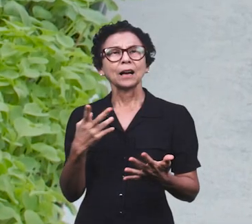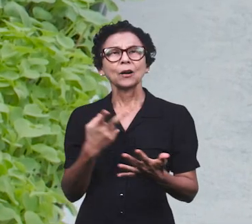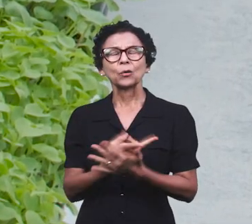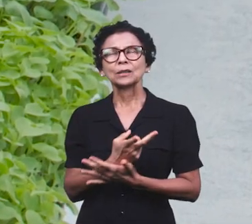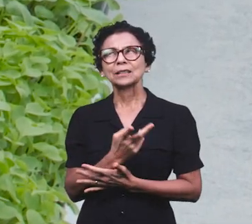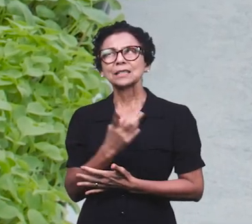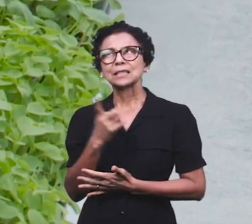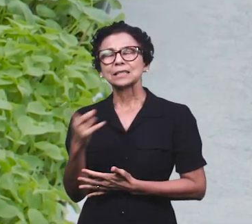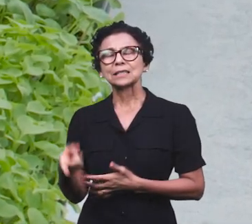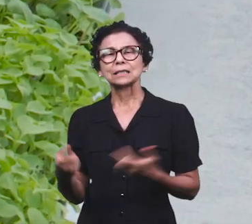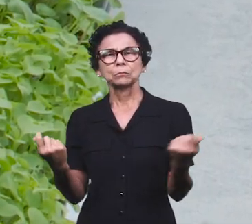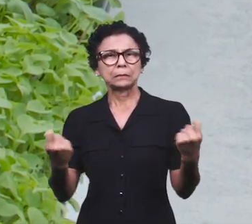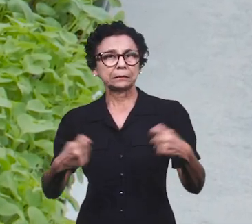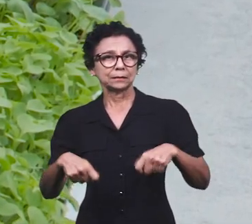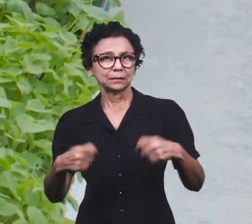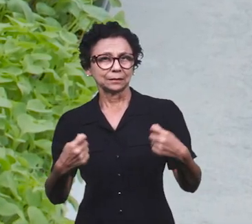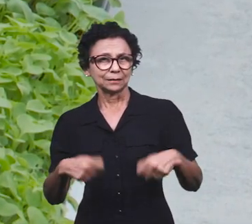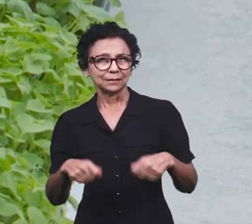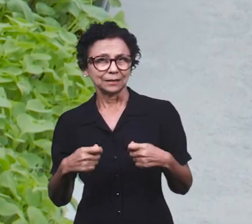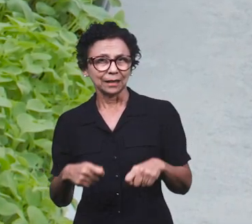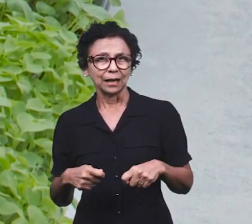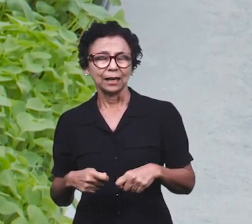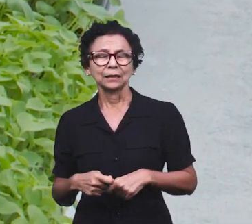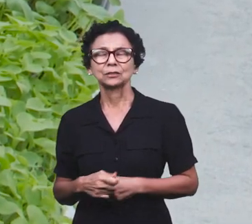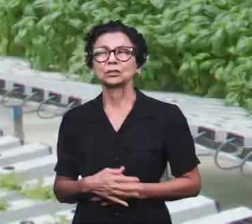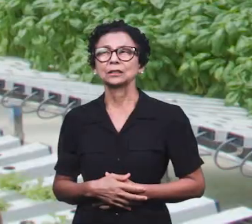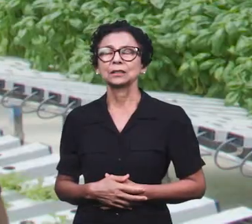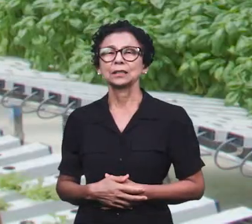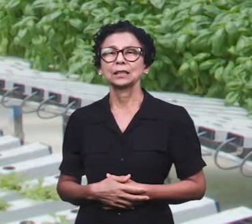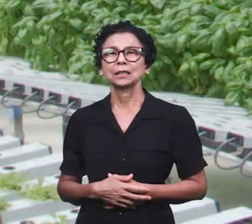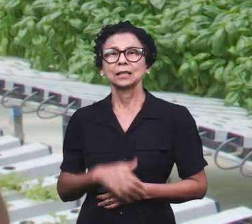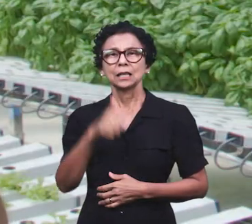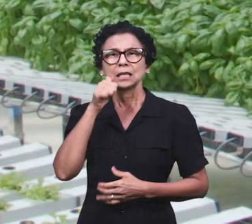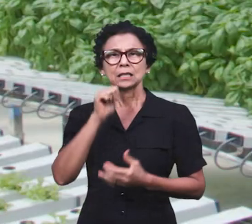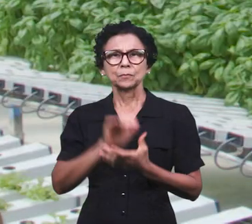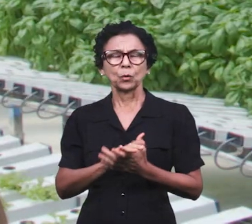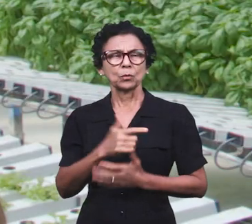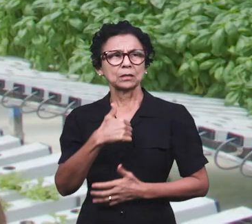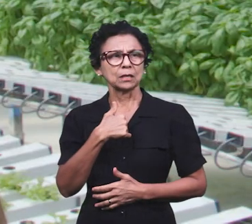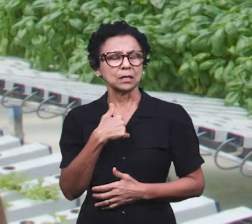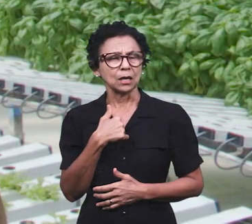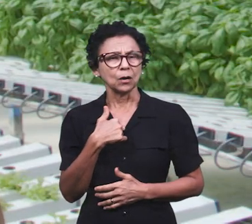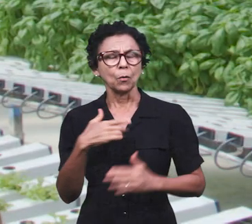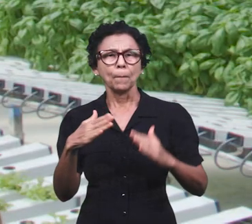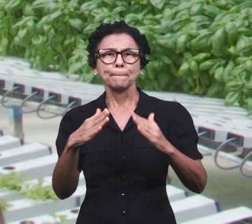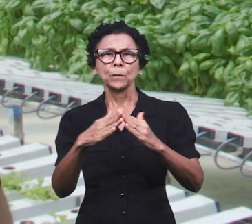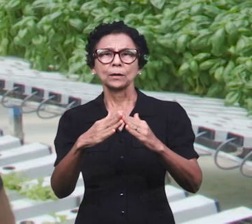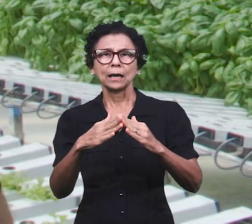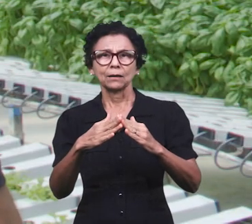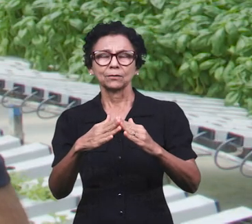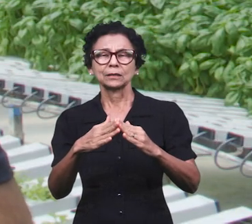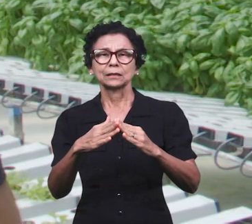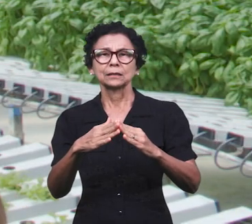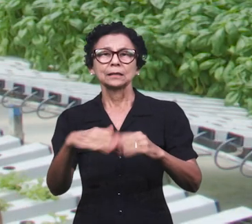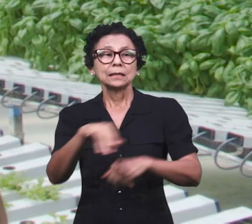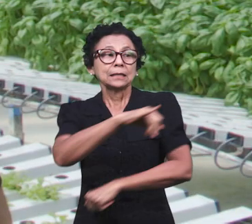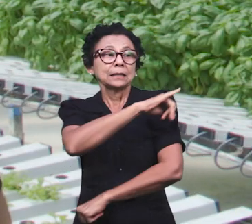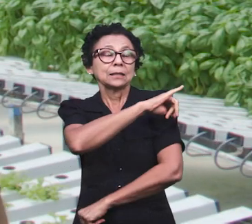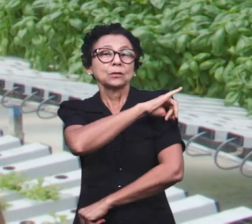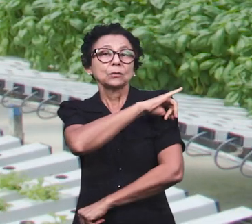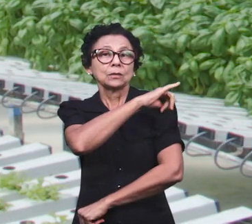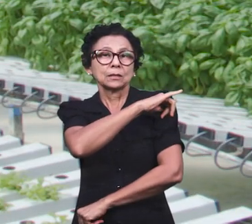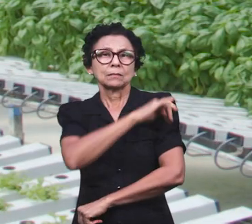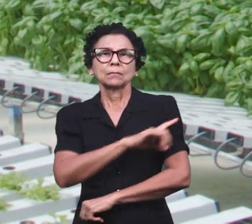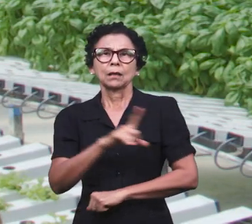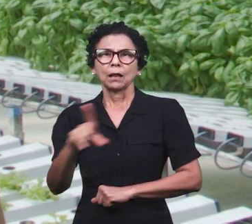de uma necessidade, na verdade, uma visão minha e da minha esposa. A gente morava no Rio de Janeiro e lá a gente assinava uma cesta de